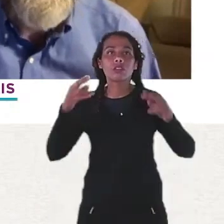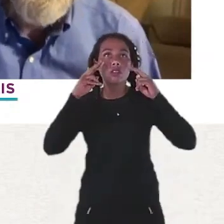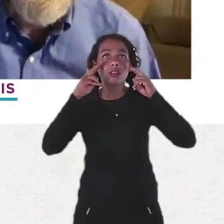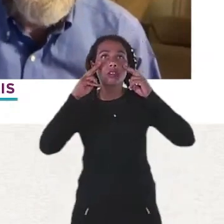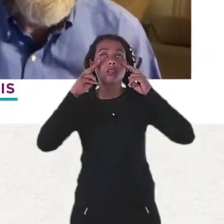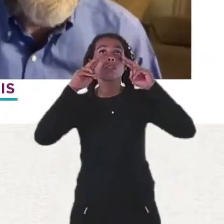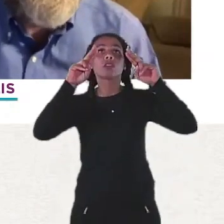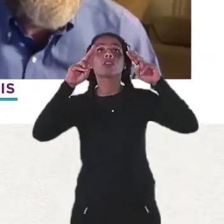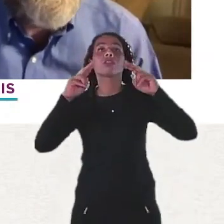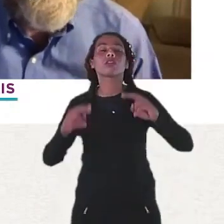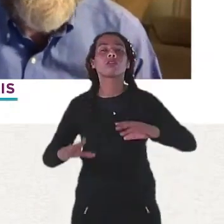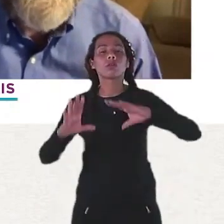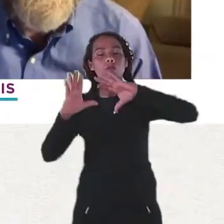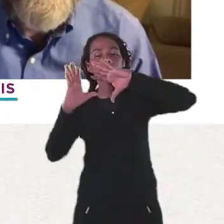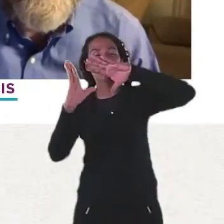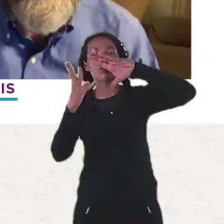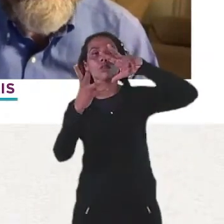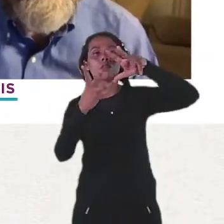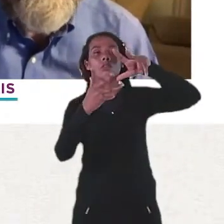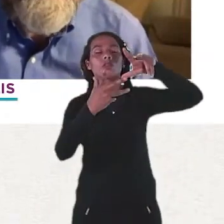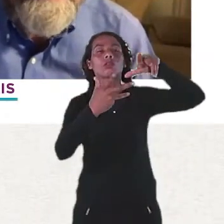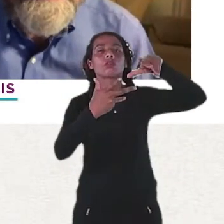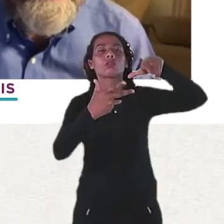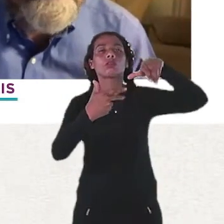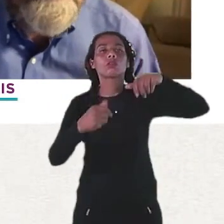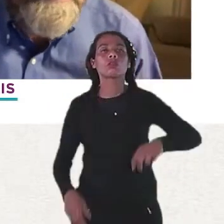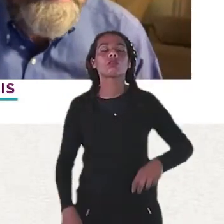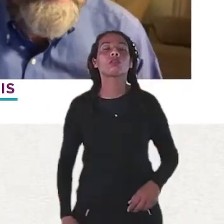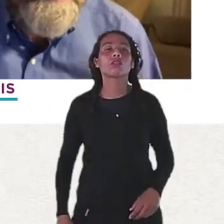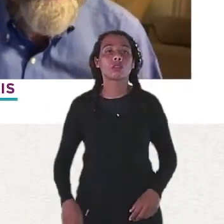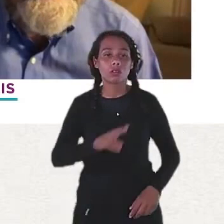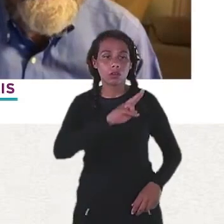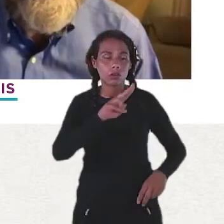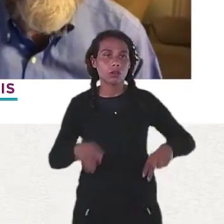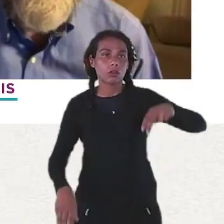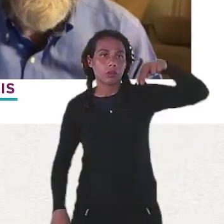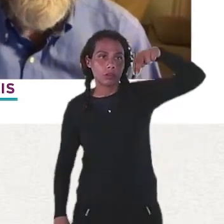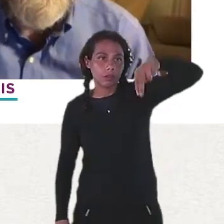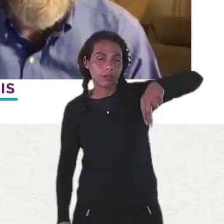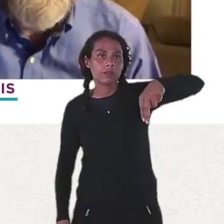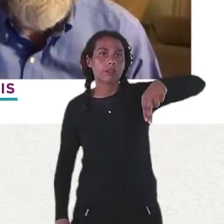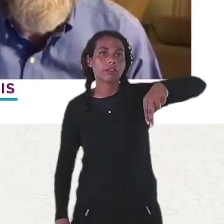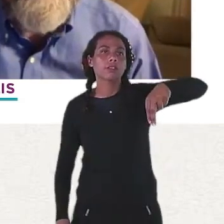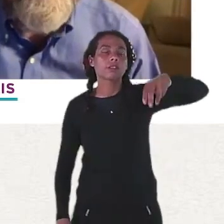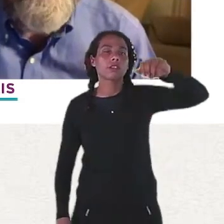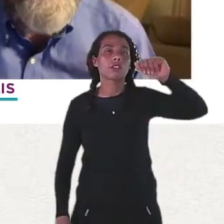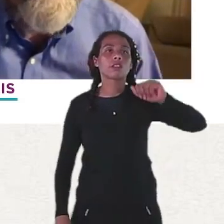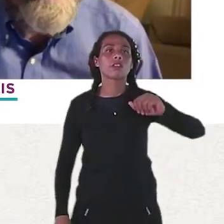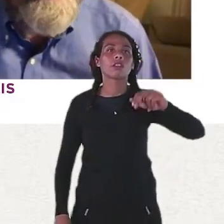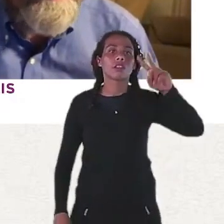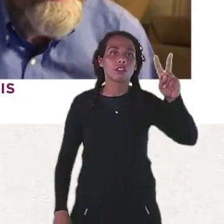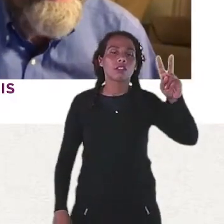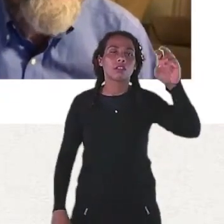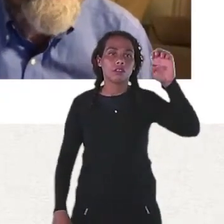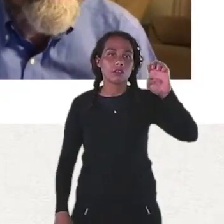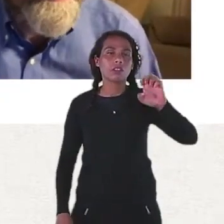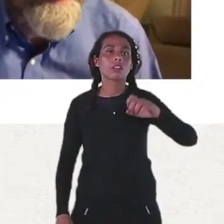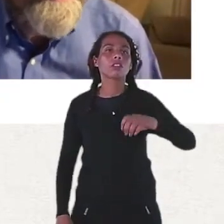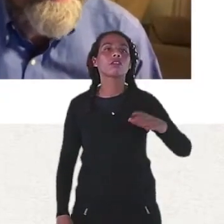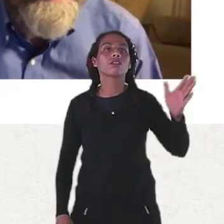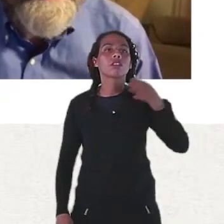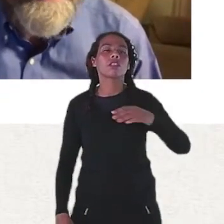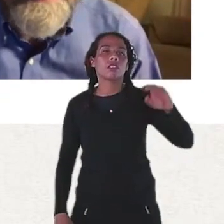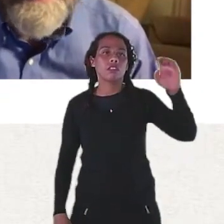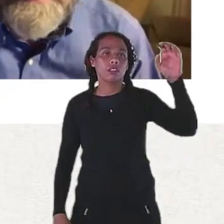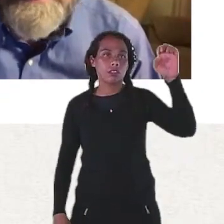criou aquela nave espacial seria definida pelo tipo de cérebro que evoluiu, sei lá